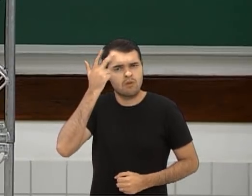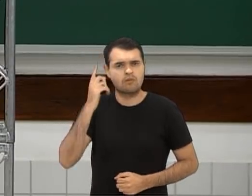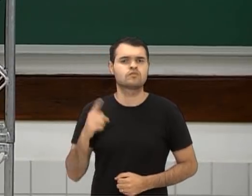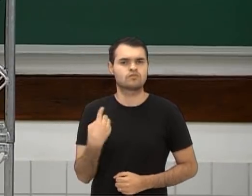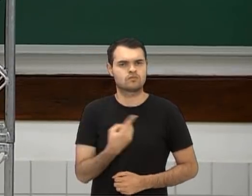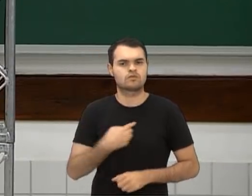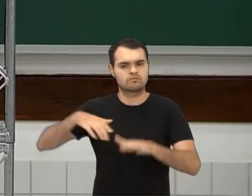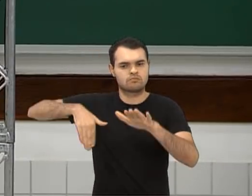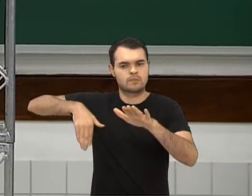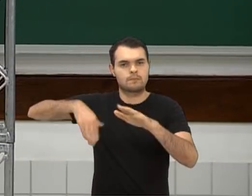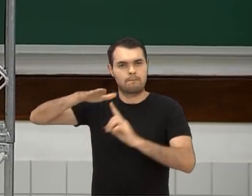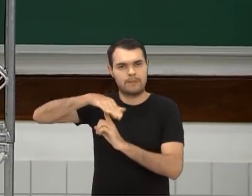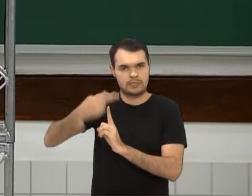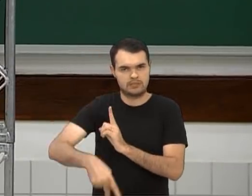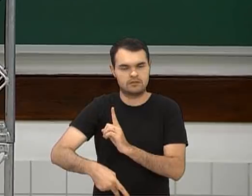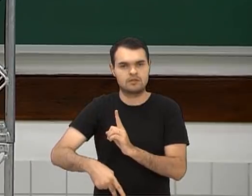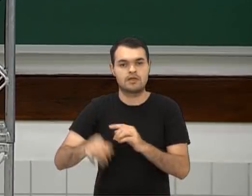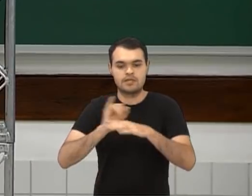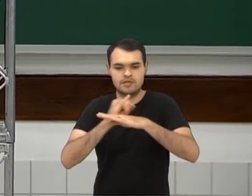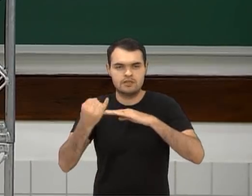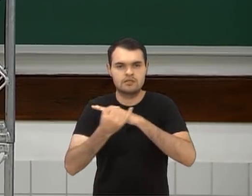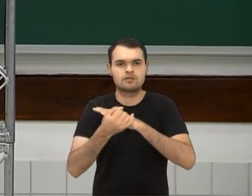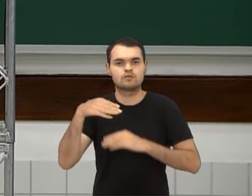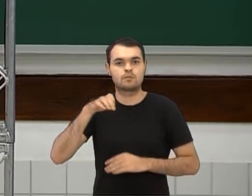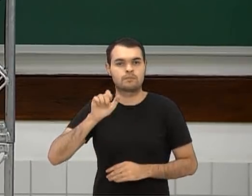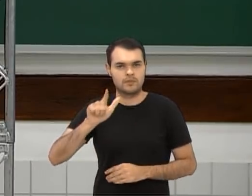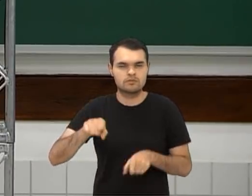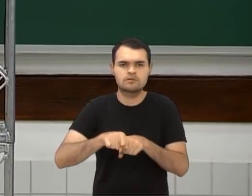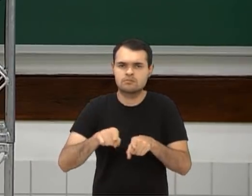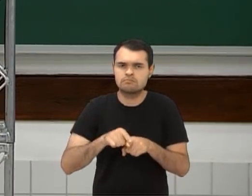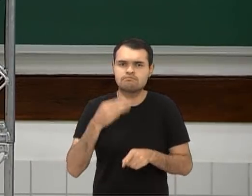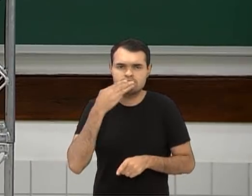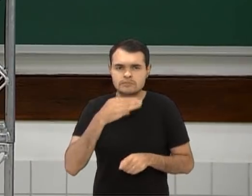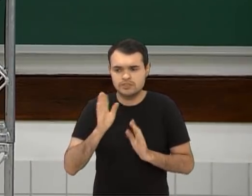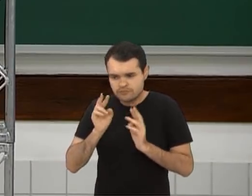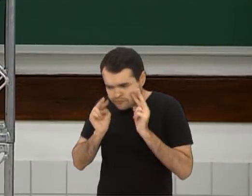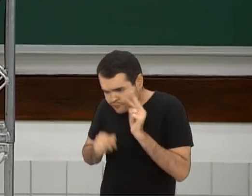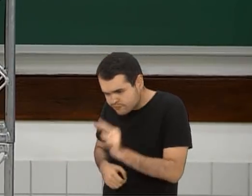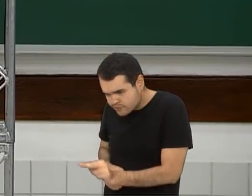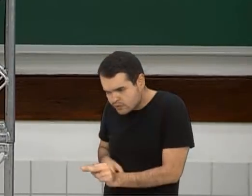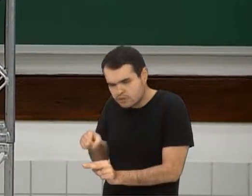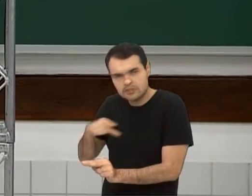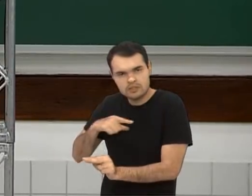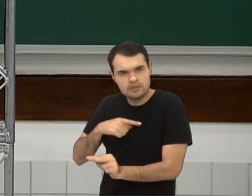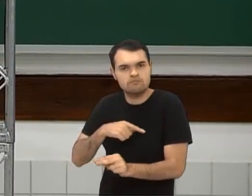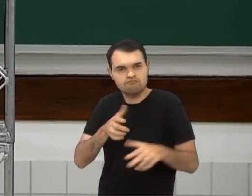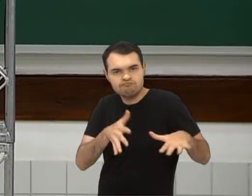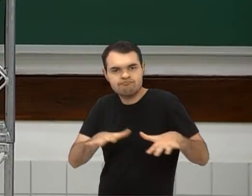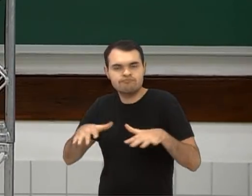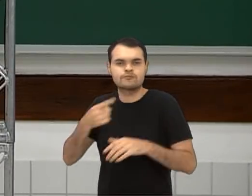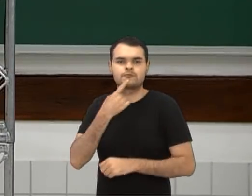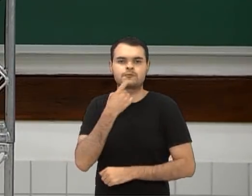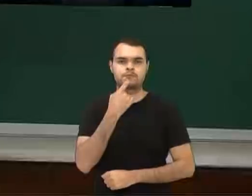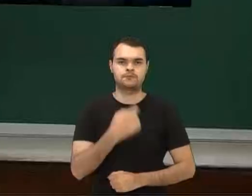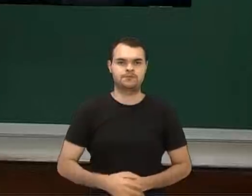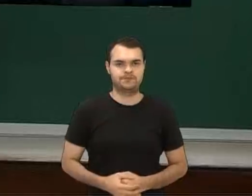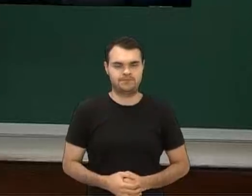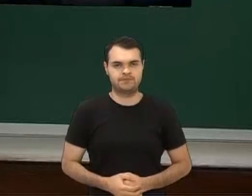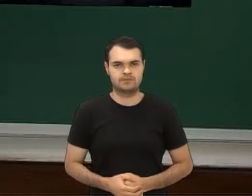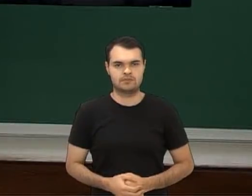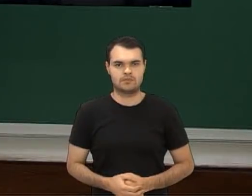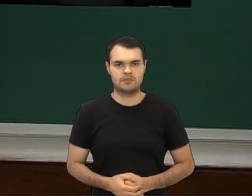tóxicas. Essa imagem que a gente vê aqui é aqui no litoral de São Paulo, pessoal.